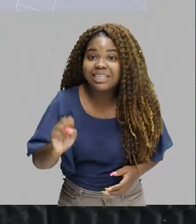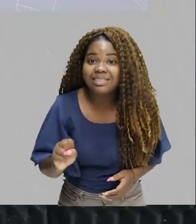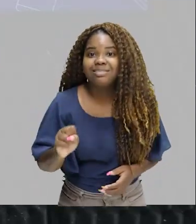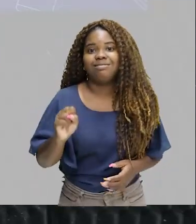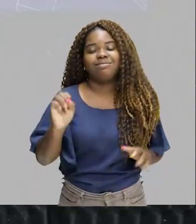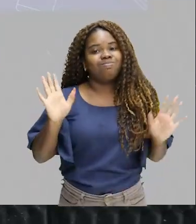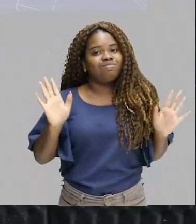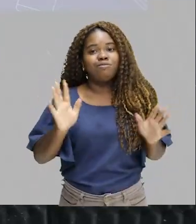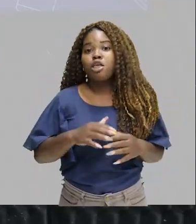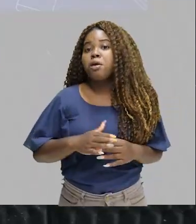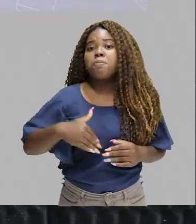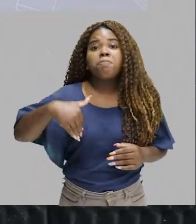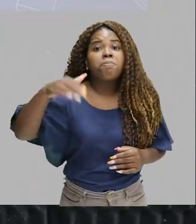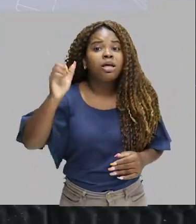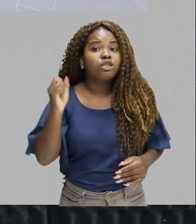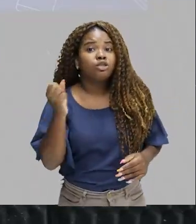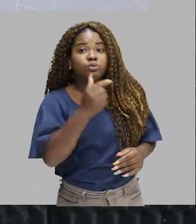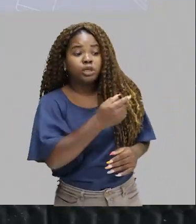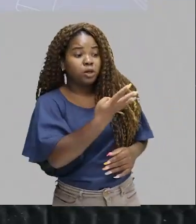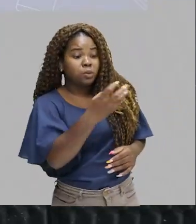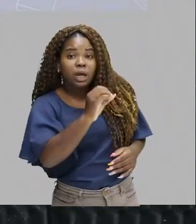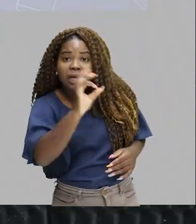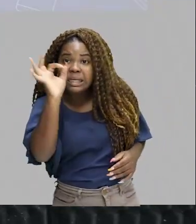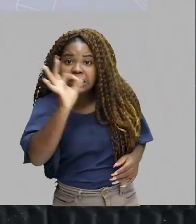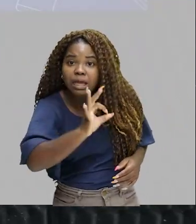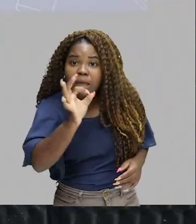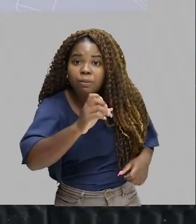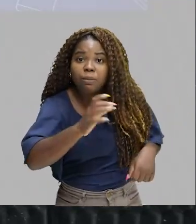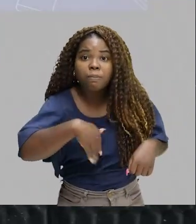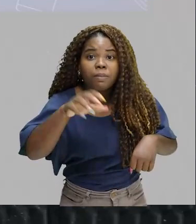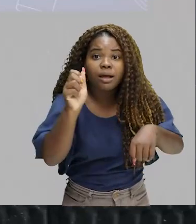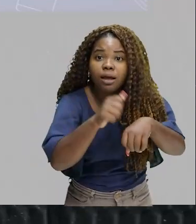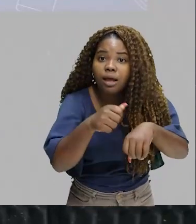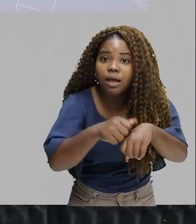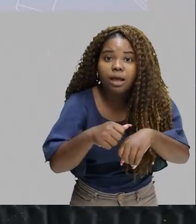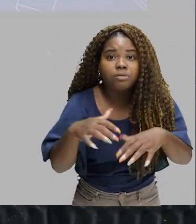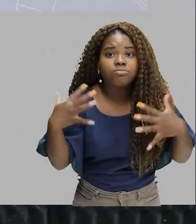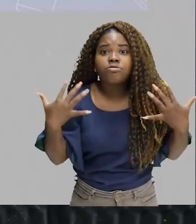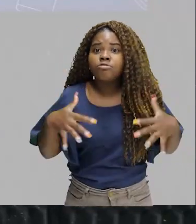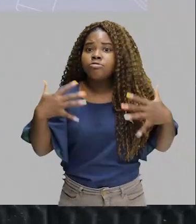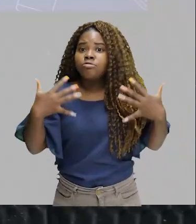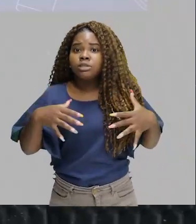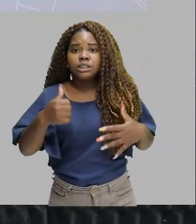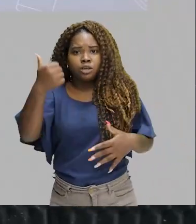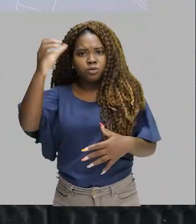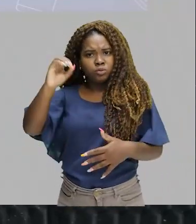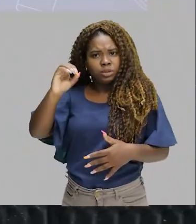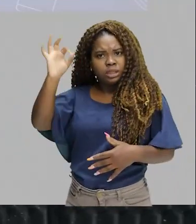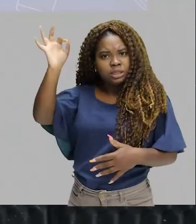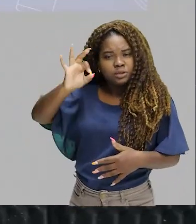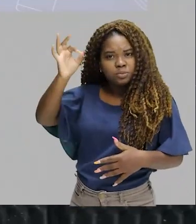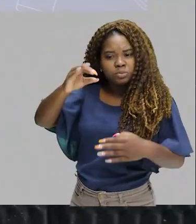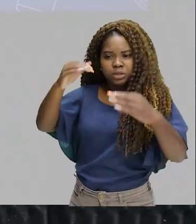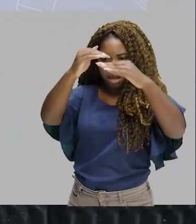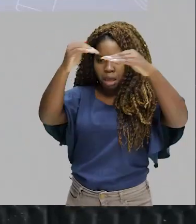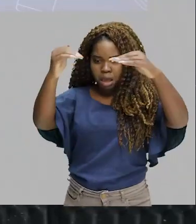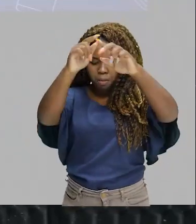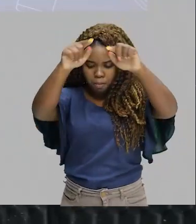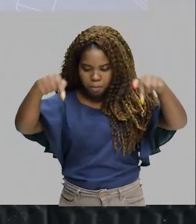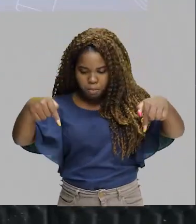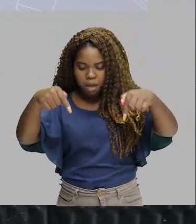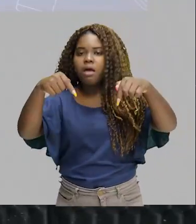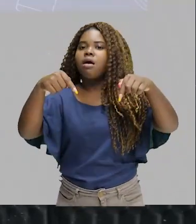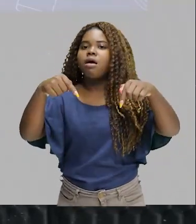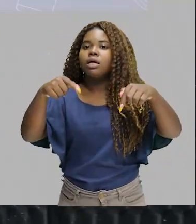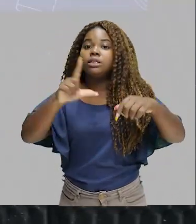vezes maior do que os 40% mais pobres. Os 10% mais ricos